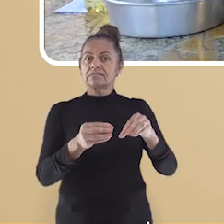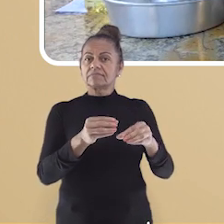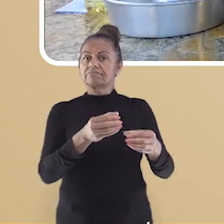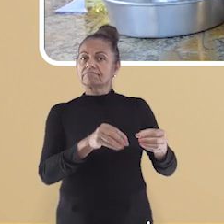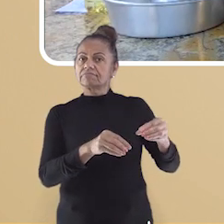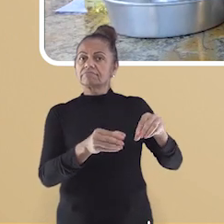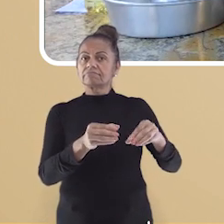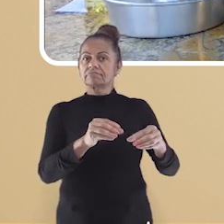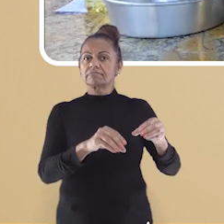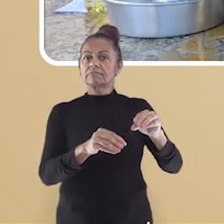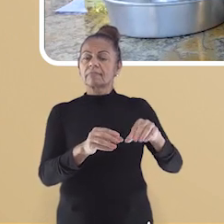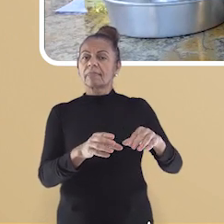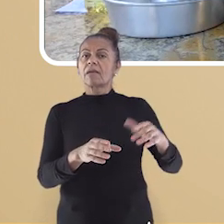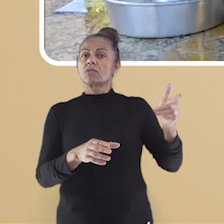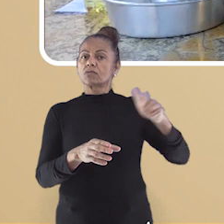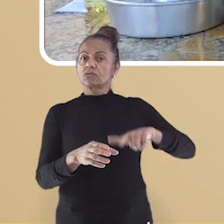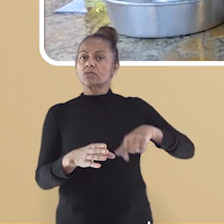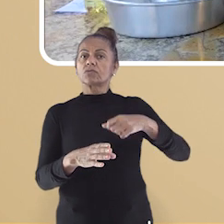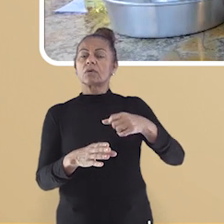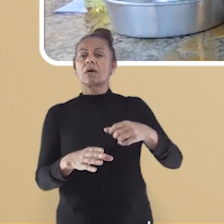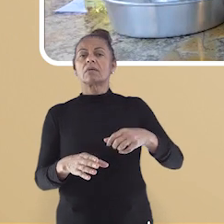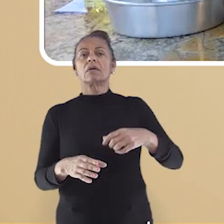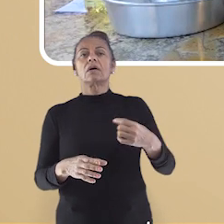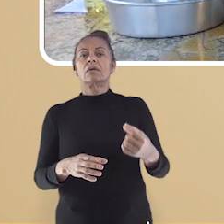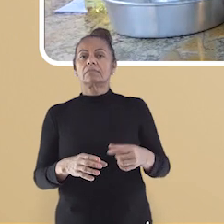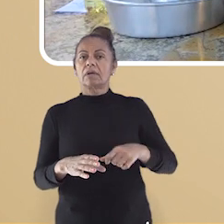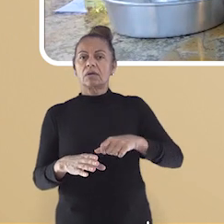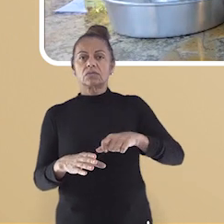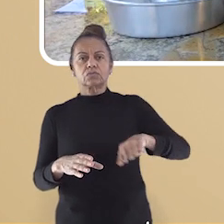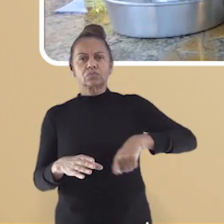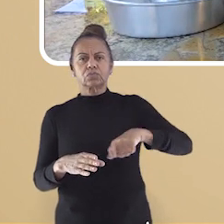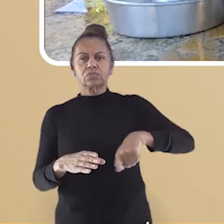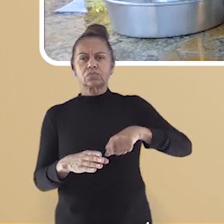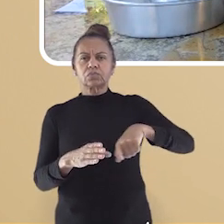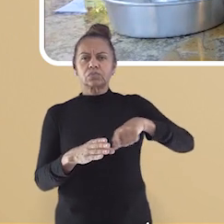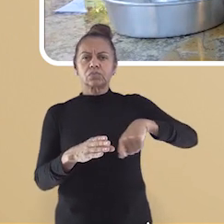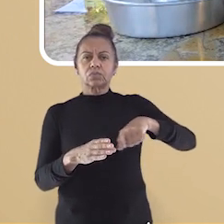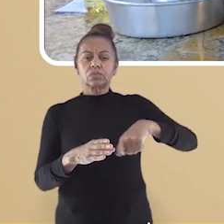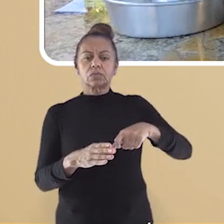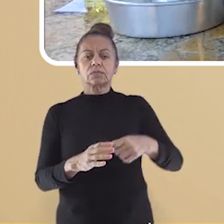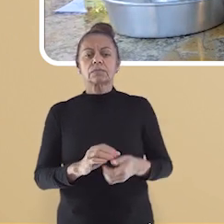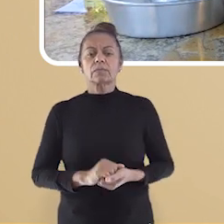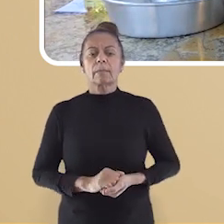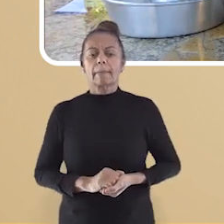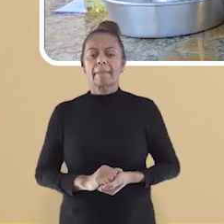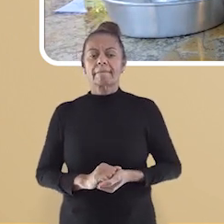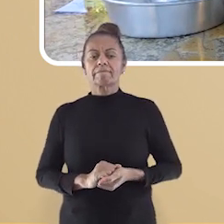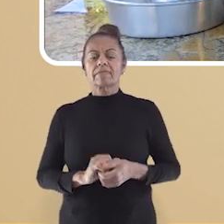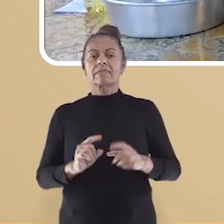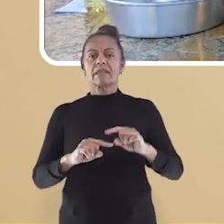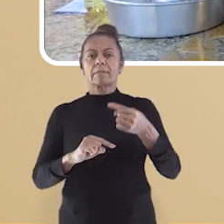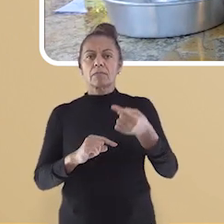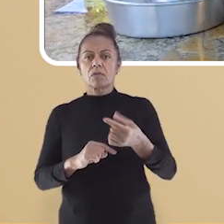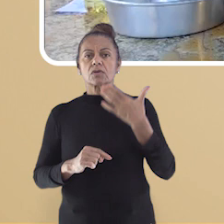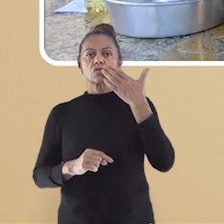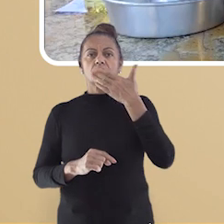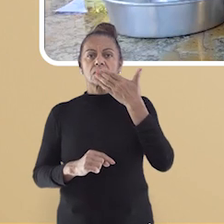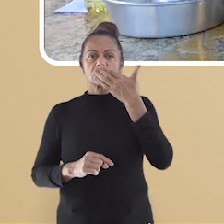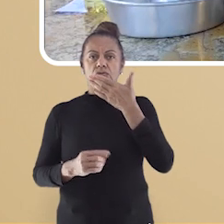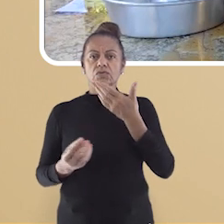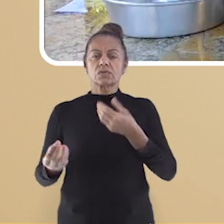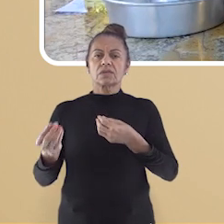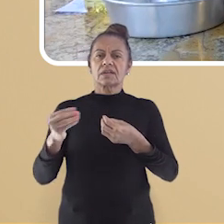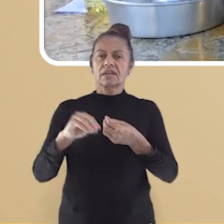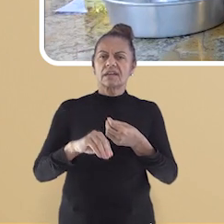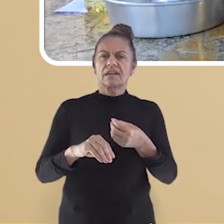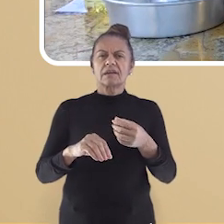5 ovos. Depois, continuo batendo, não desligo a batedeira. Coloco a 180 gramas de açúcar e